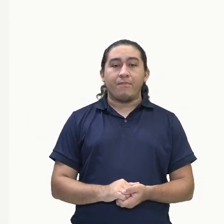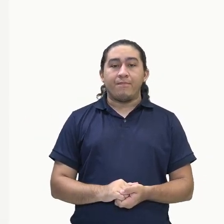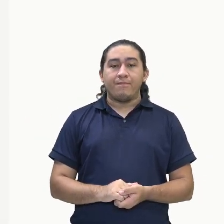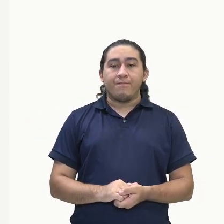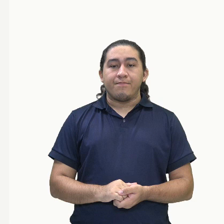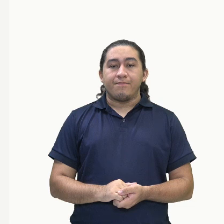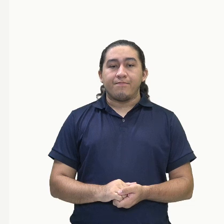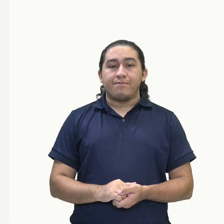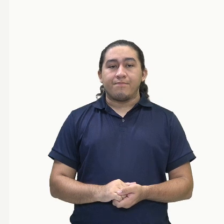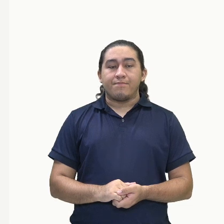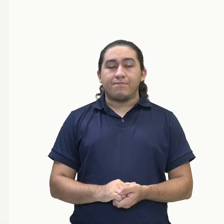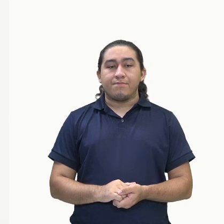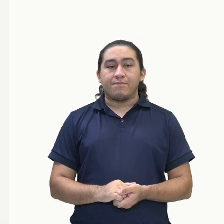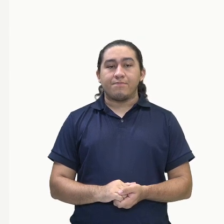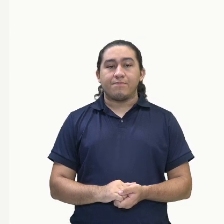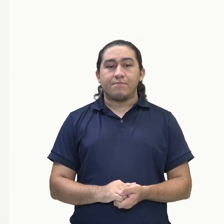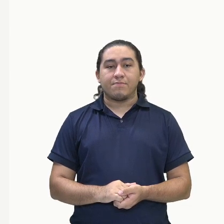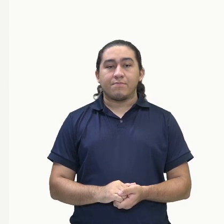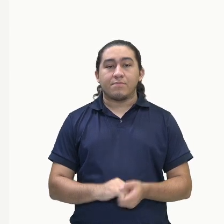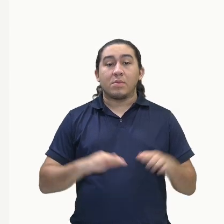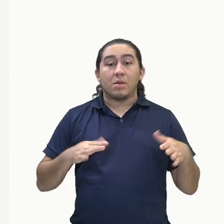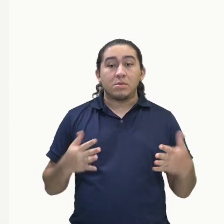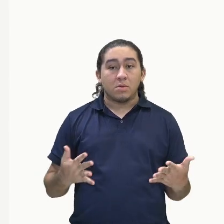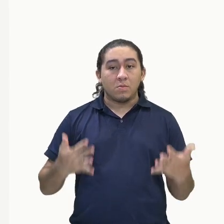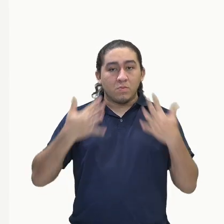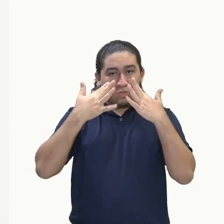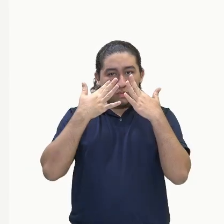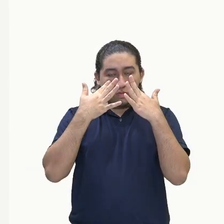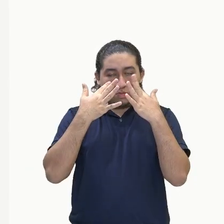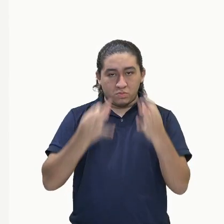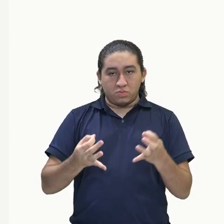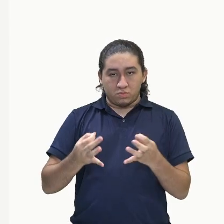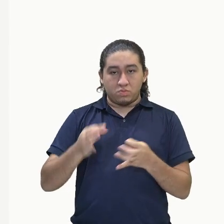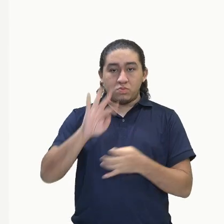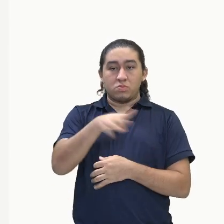pensando agora aqui com a nossa tabela,